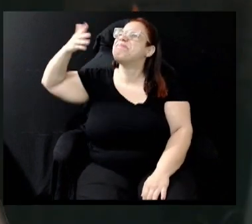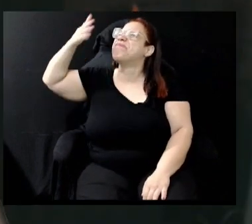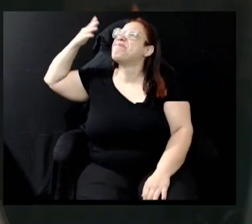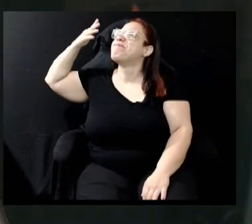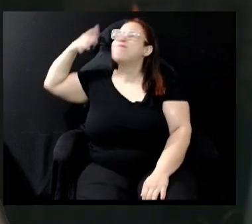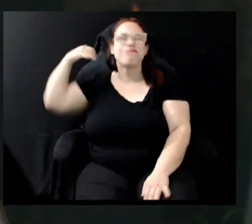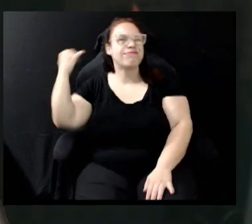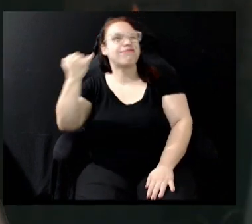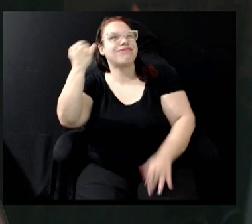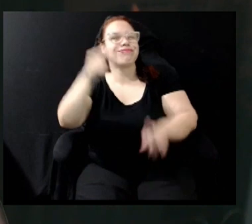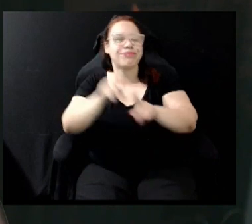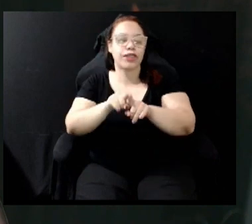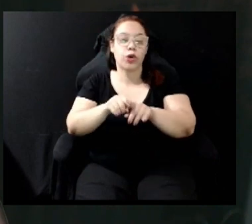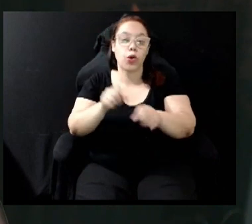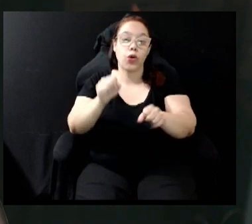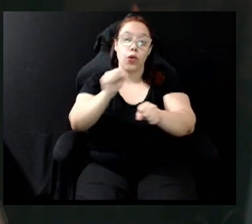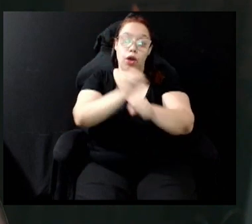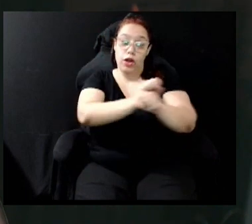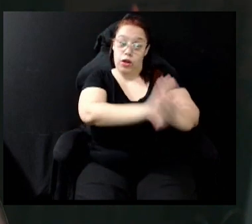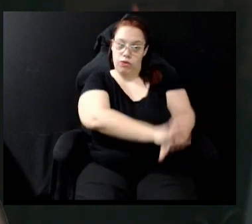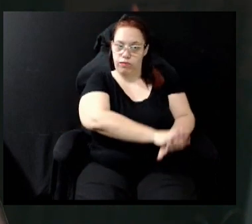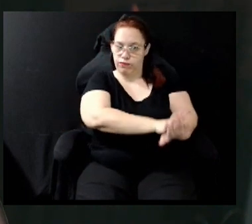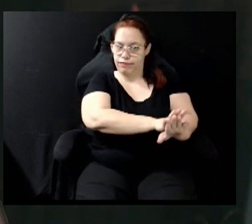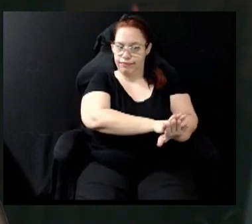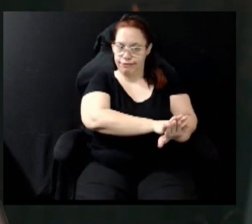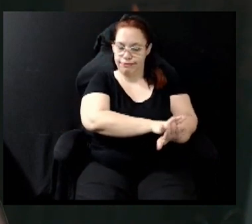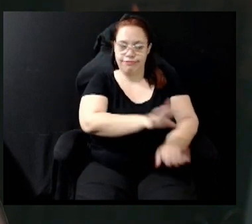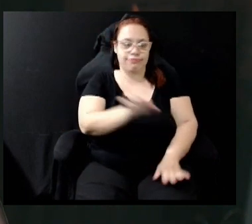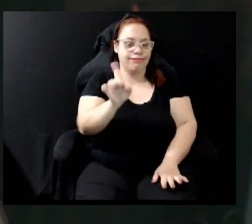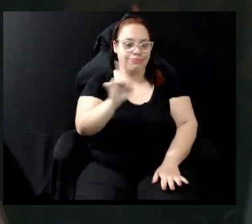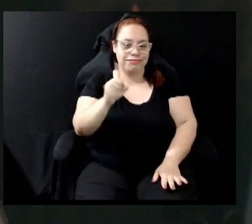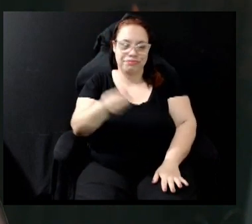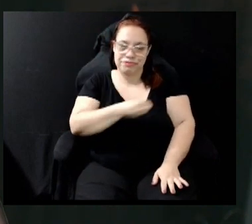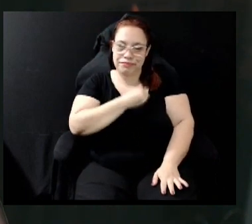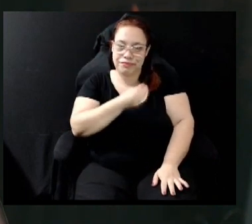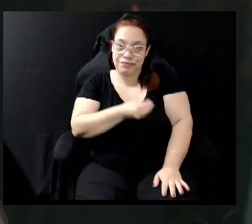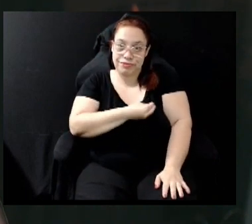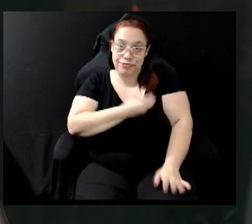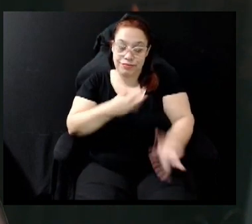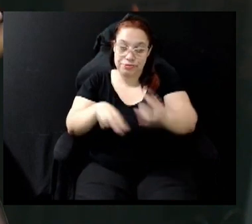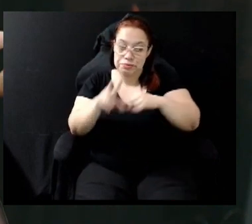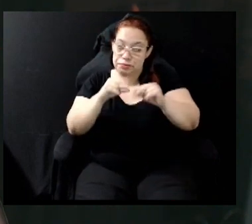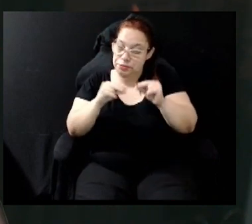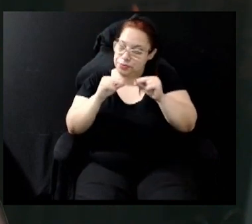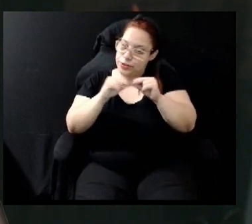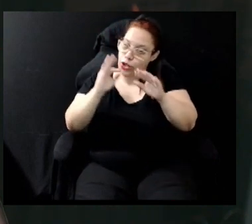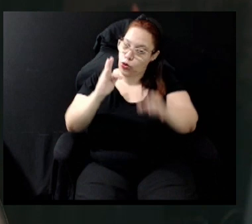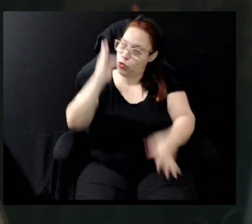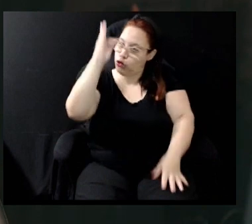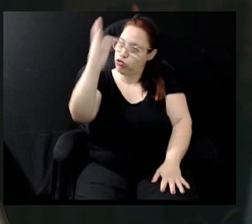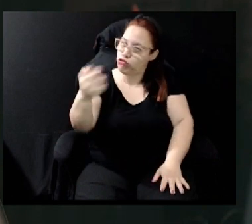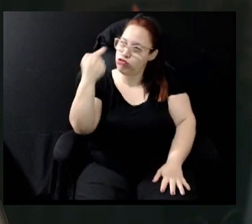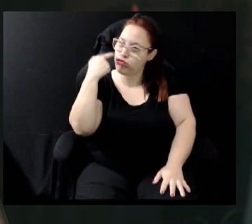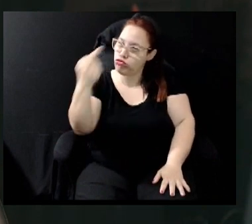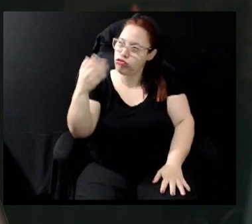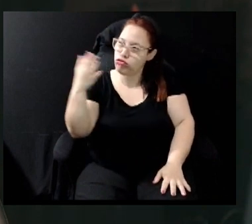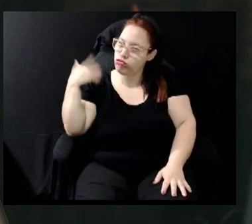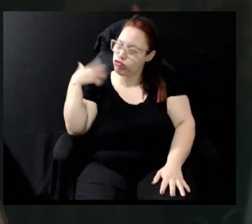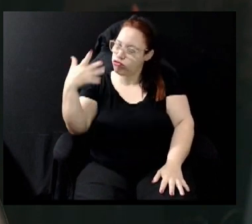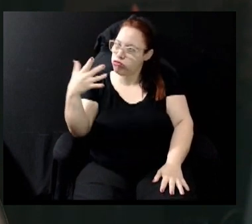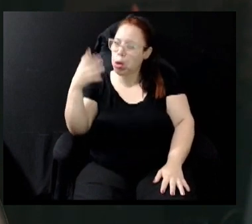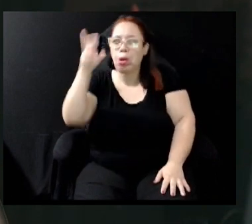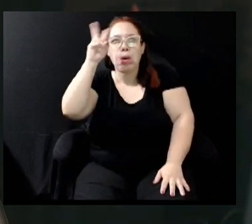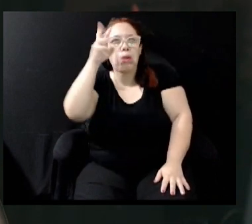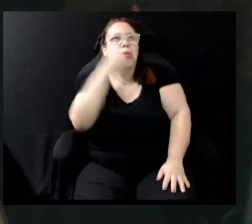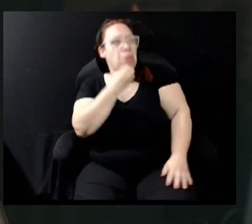gente não ficar preso nele, né? Porque a gente está aí vivendo um presente e prospectando um futuro. Ah, o passado traz lembranças gostosas?